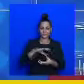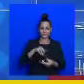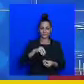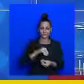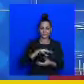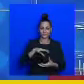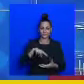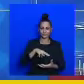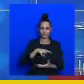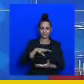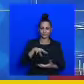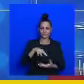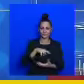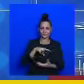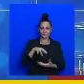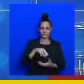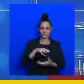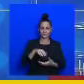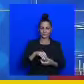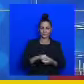Embaralhando o globo, girando.